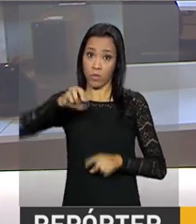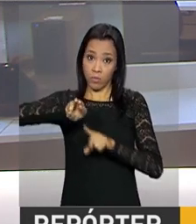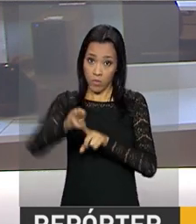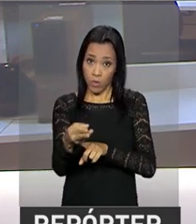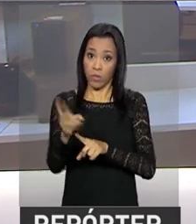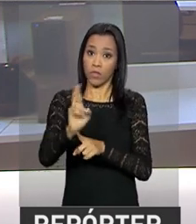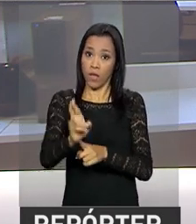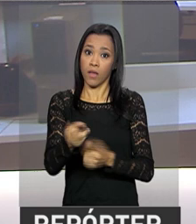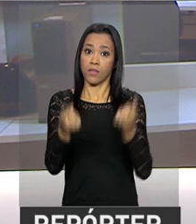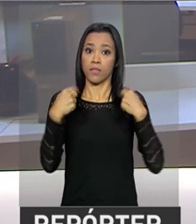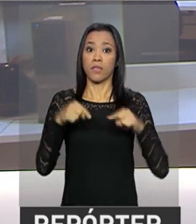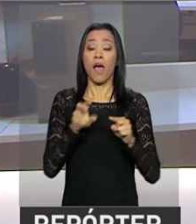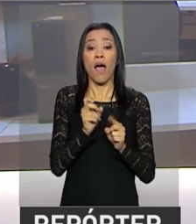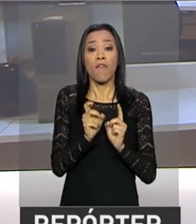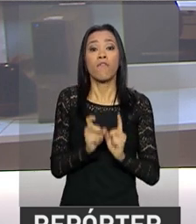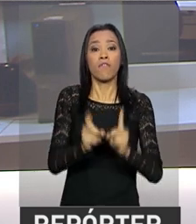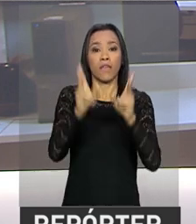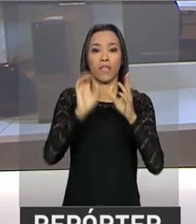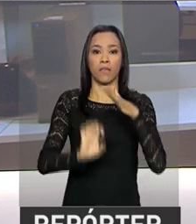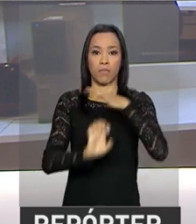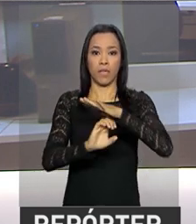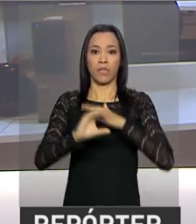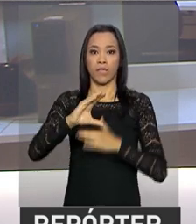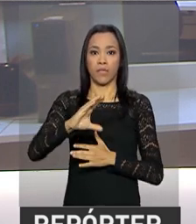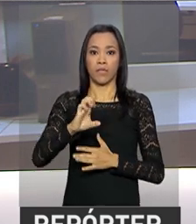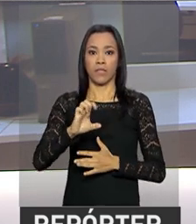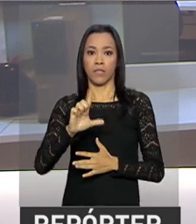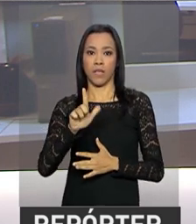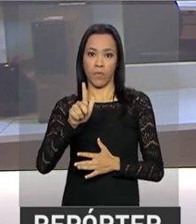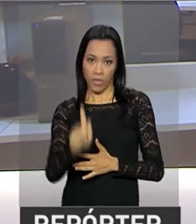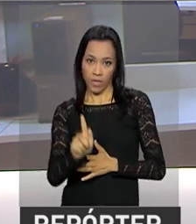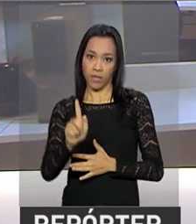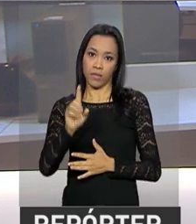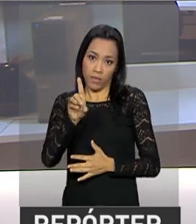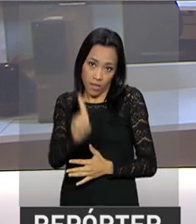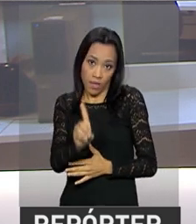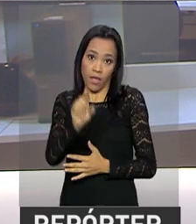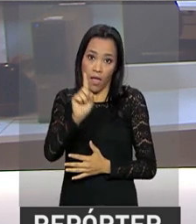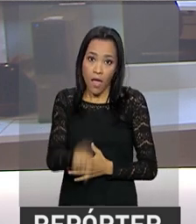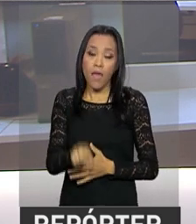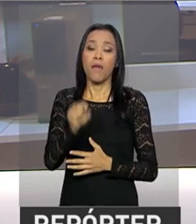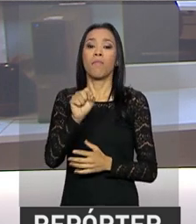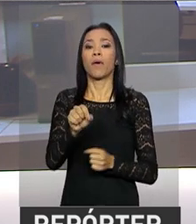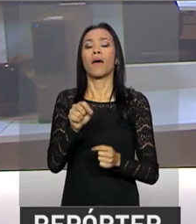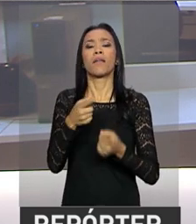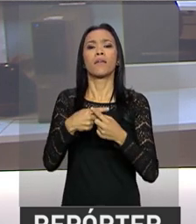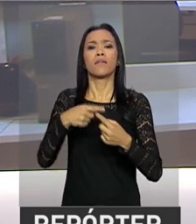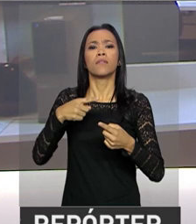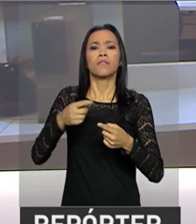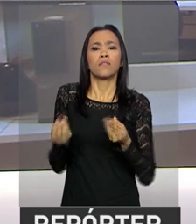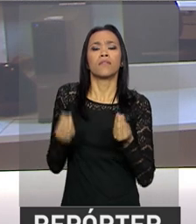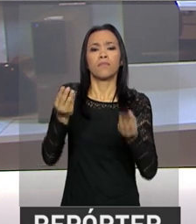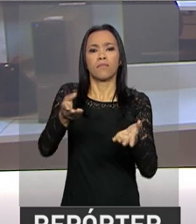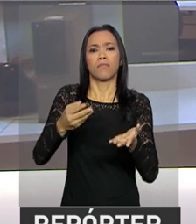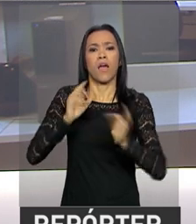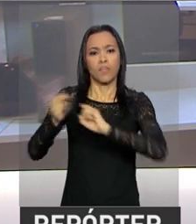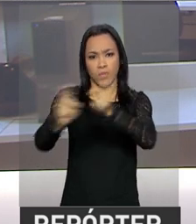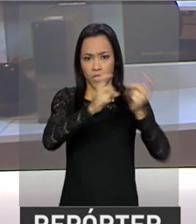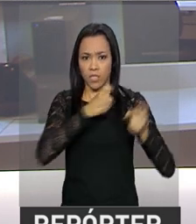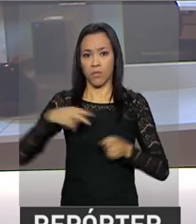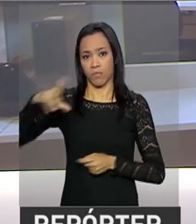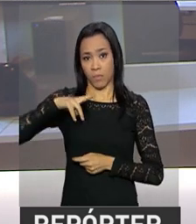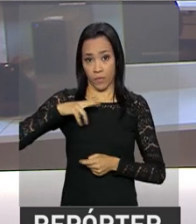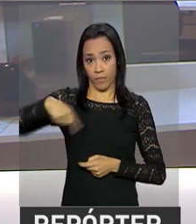R$ 1,792 bilhões. A venda da CELG-D será o primeiro teste do projeto de desestatização do governo do presidente Michel